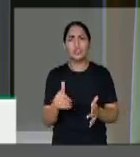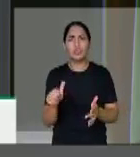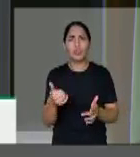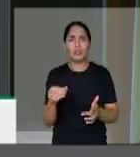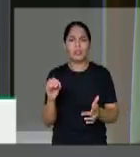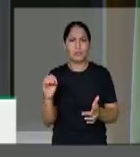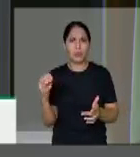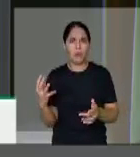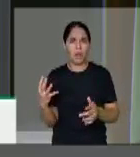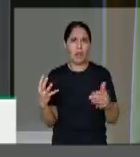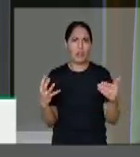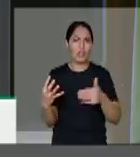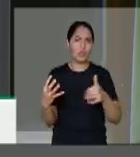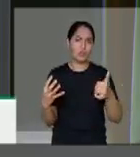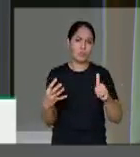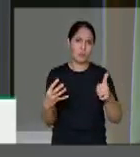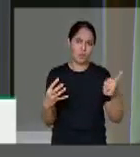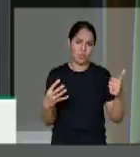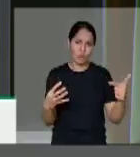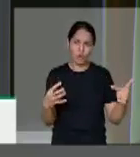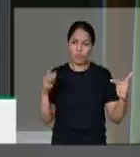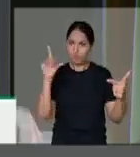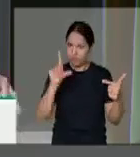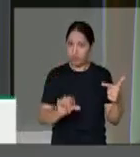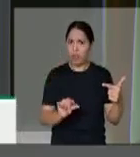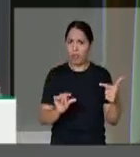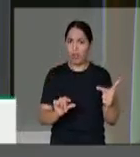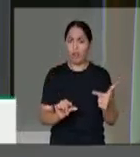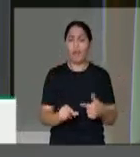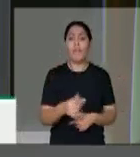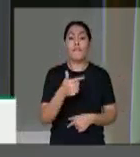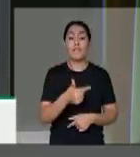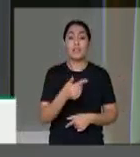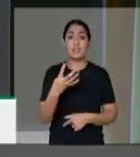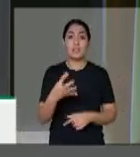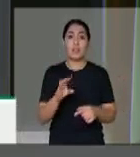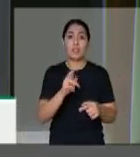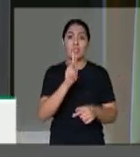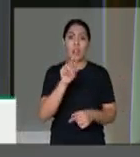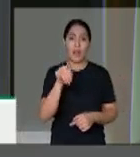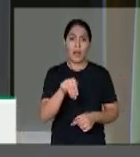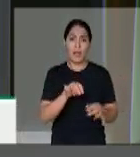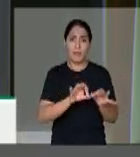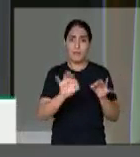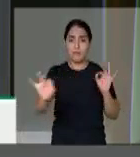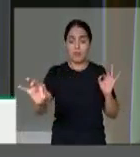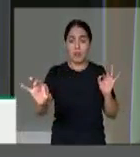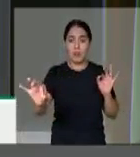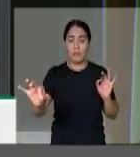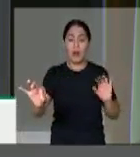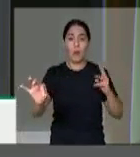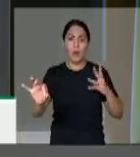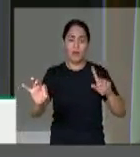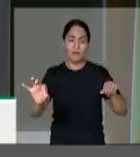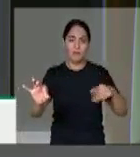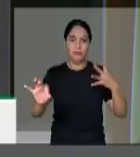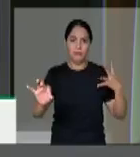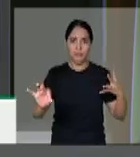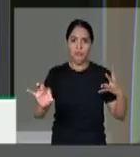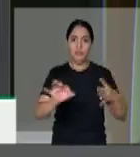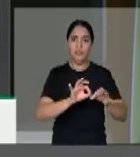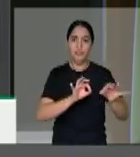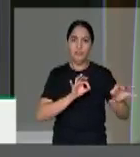de 27 mil quilômetros quadrados para 4,4 mil quilômetros quadrados. Essa queda